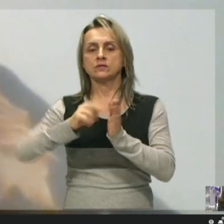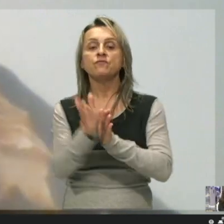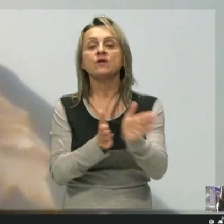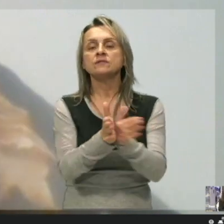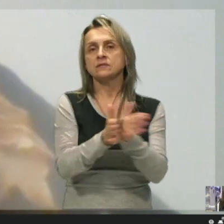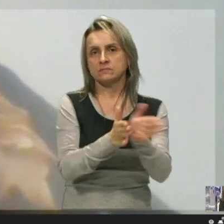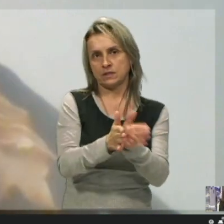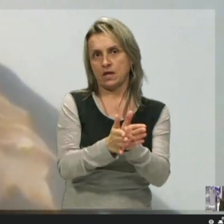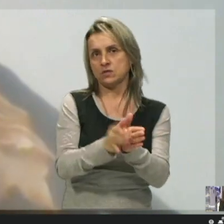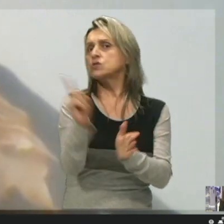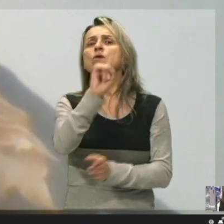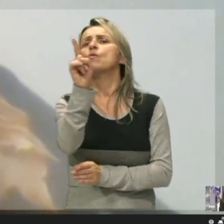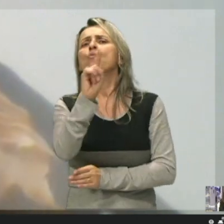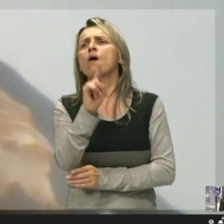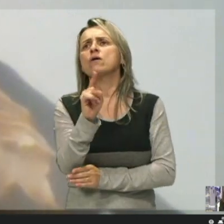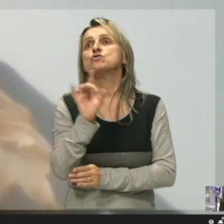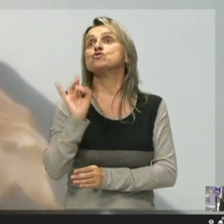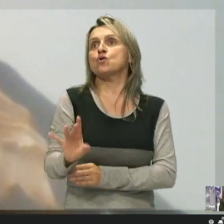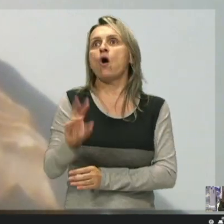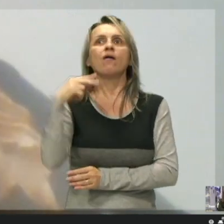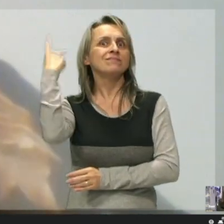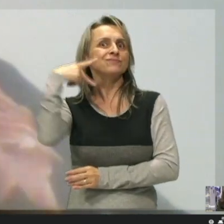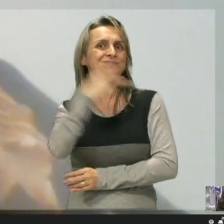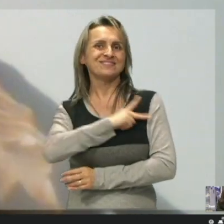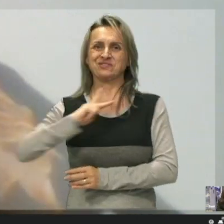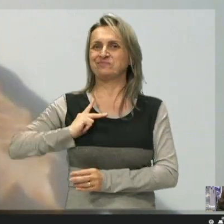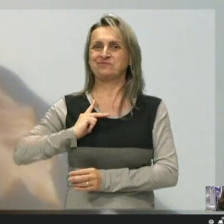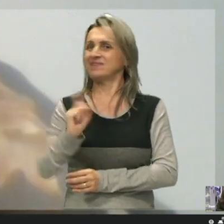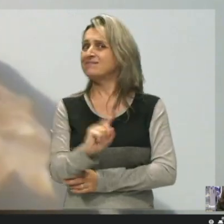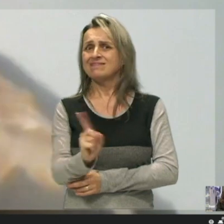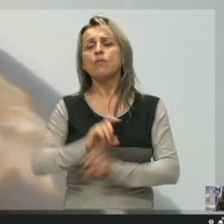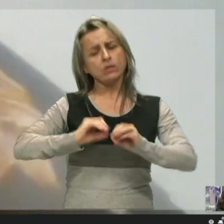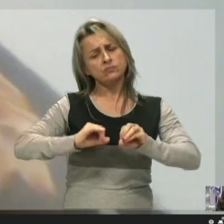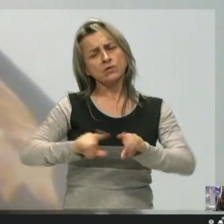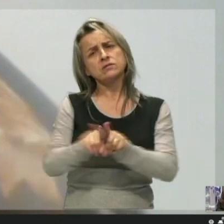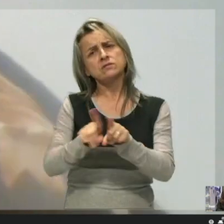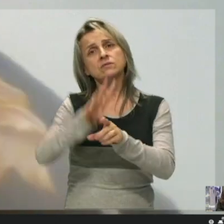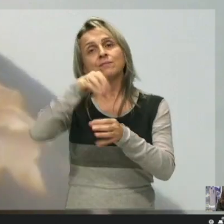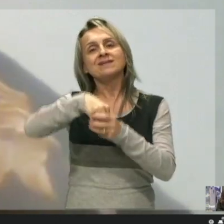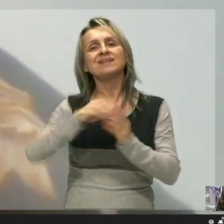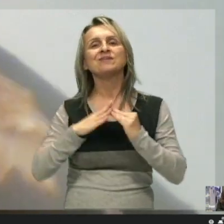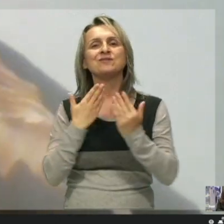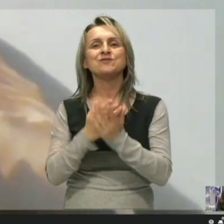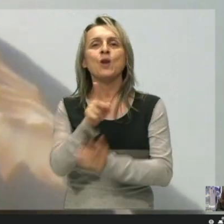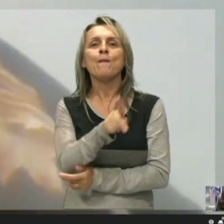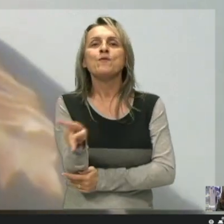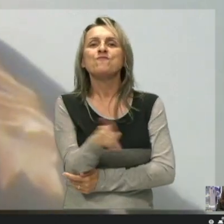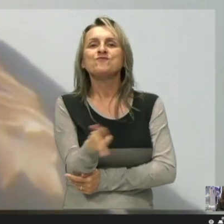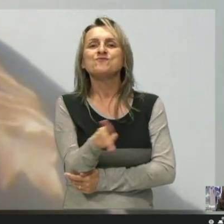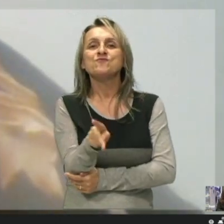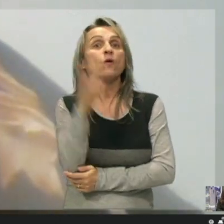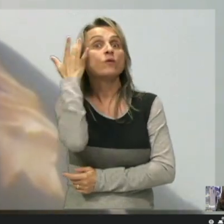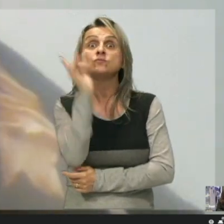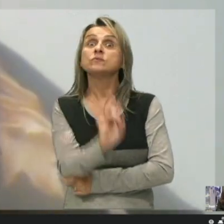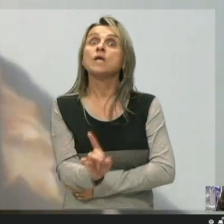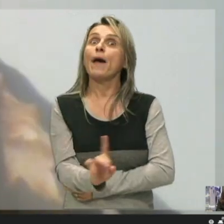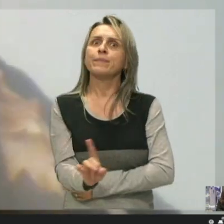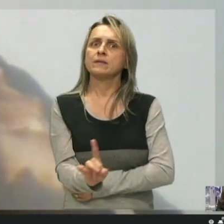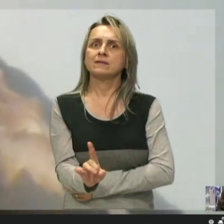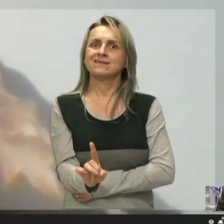aprendeu na universidade a lidar sobre a deficiência. Então, para ele, às vezes, uma criança com deficiência vai ser muito difícil, e não